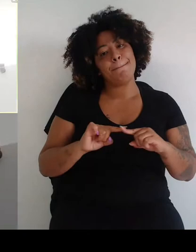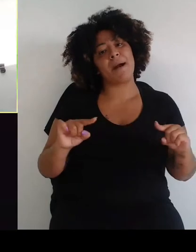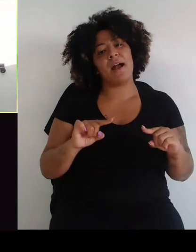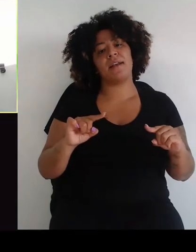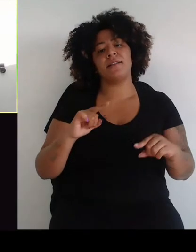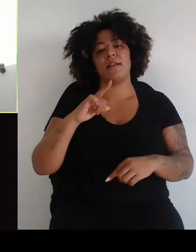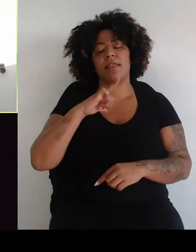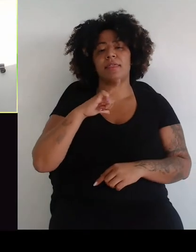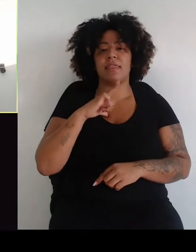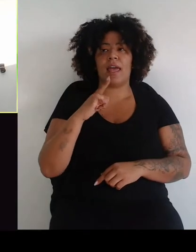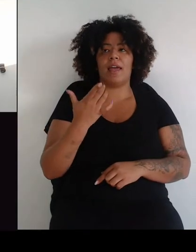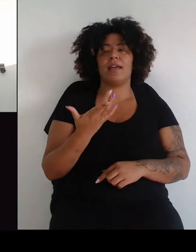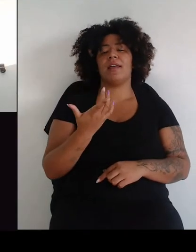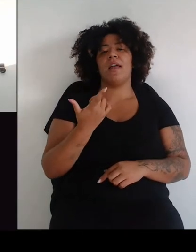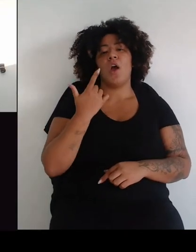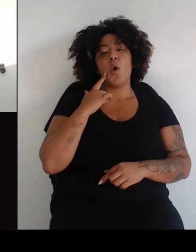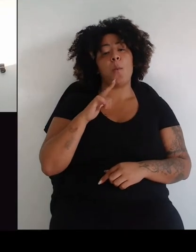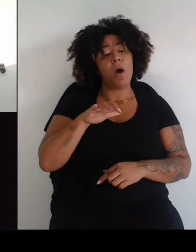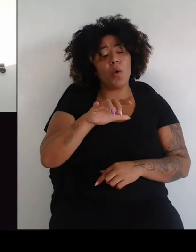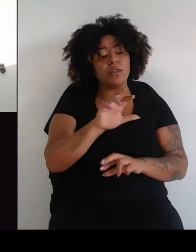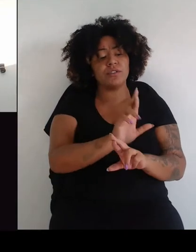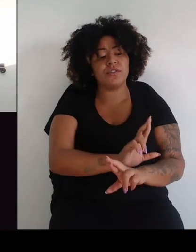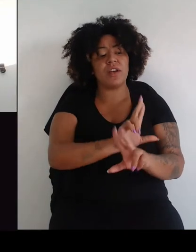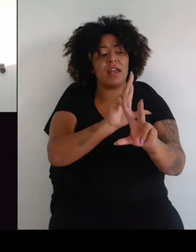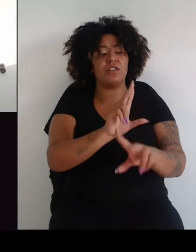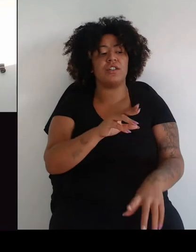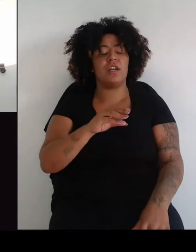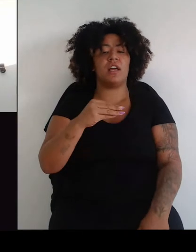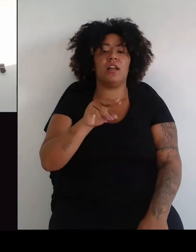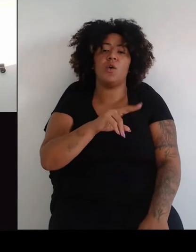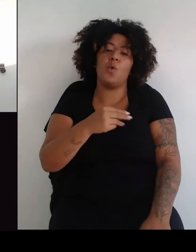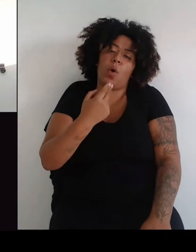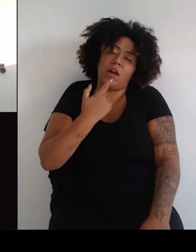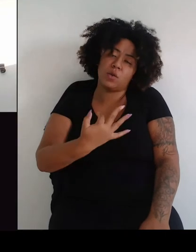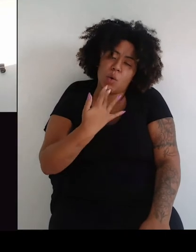específico aí no qual ele usa as cores que vai nesse sentido